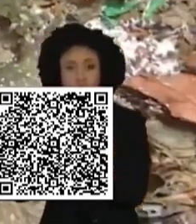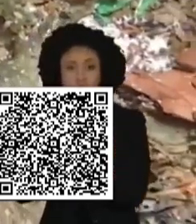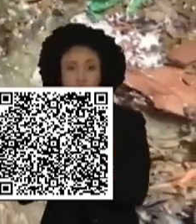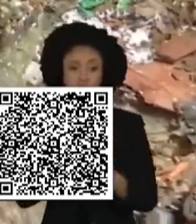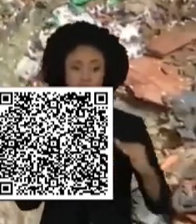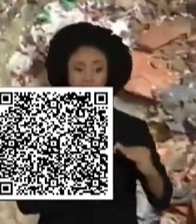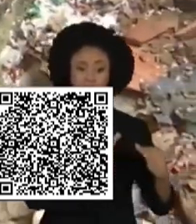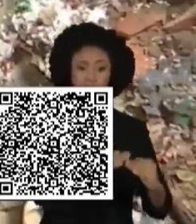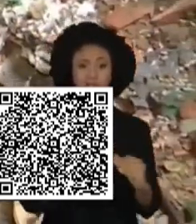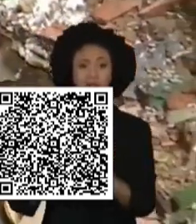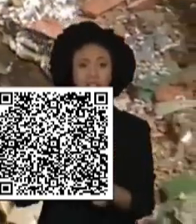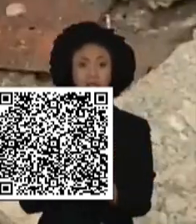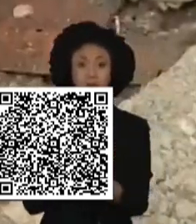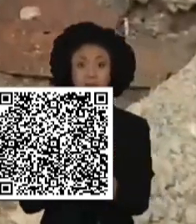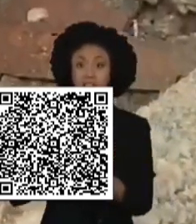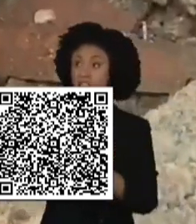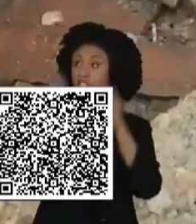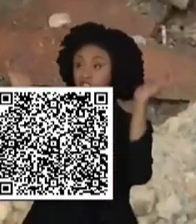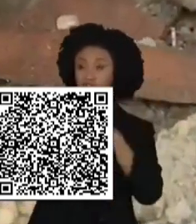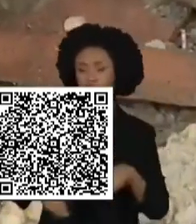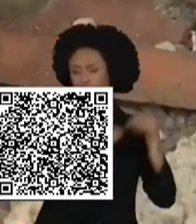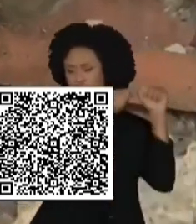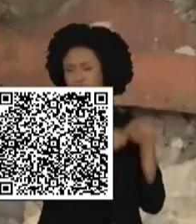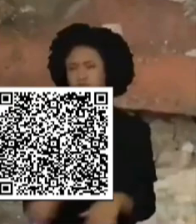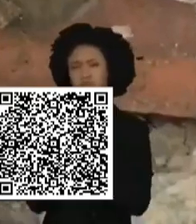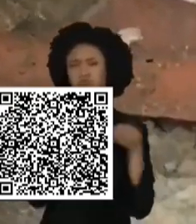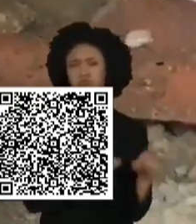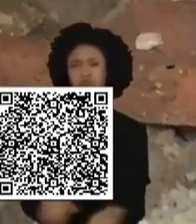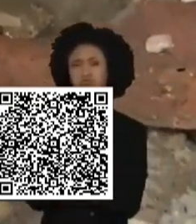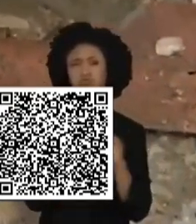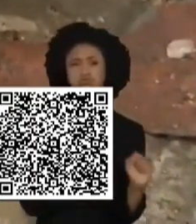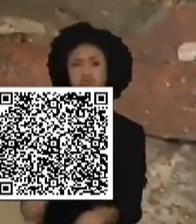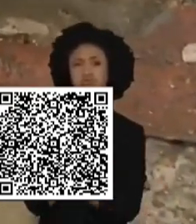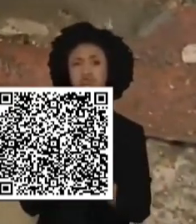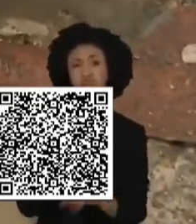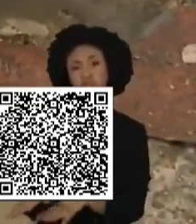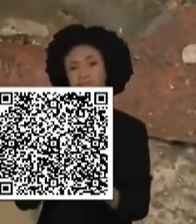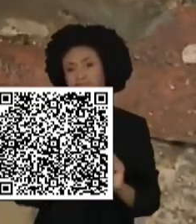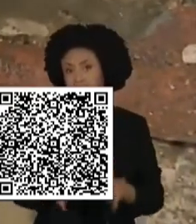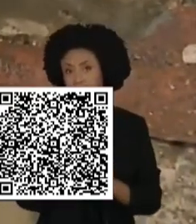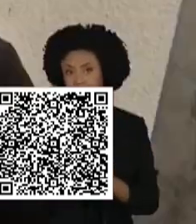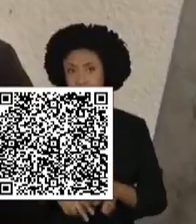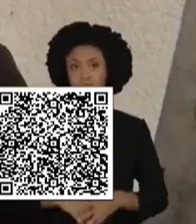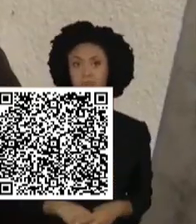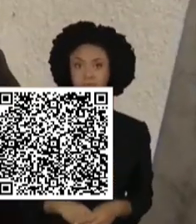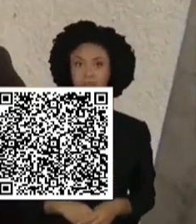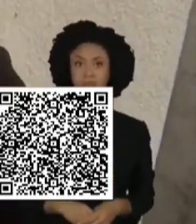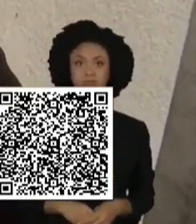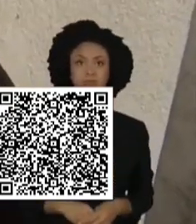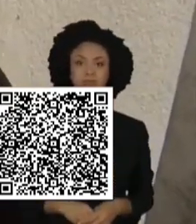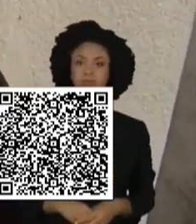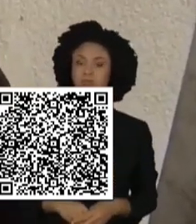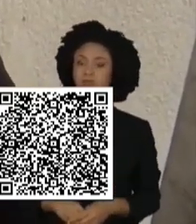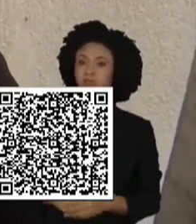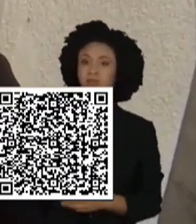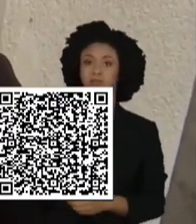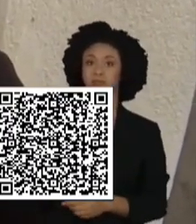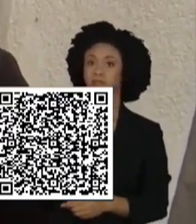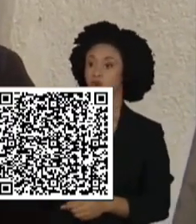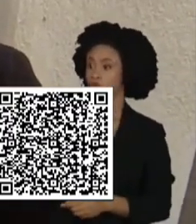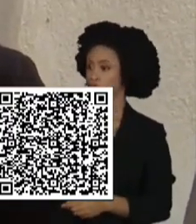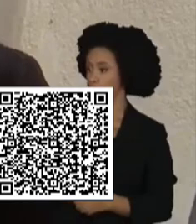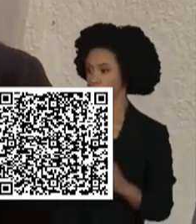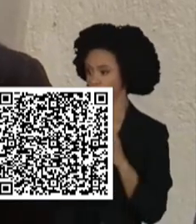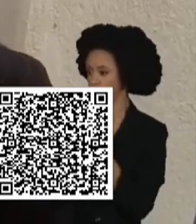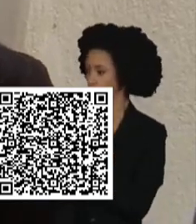vira uma corredeira incontrolável durante as tempestades que ficam cada vez mais fortes. Todos que moram aqui no caminho